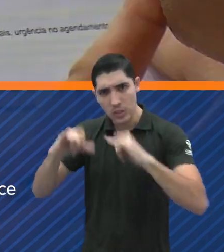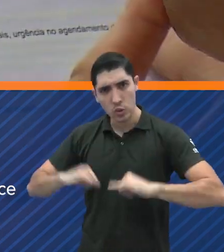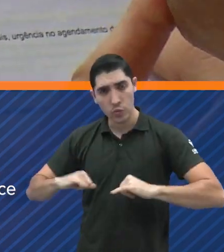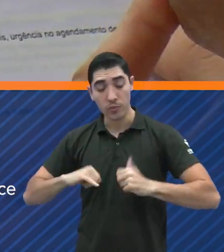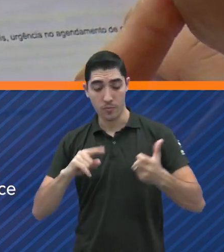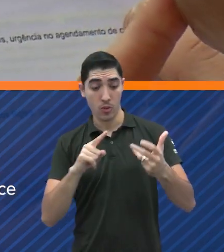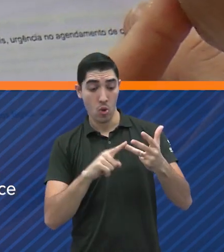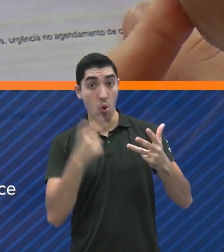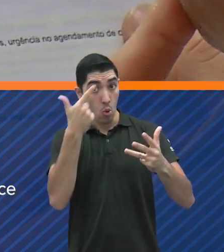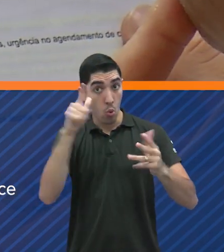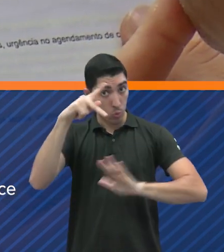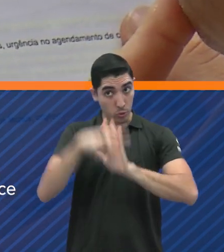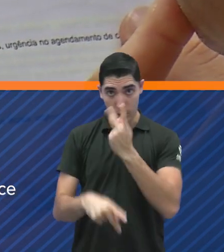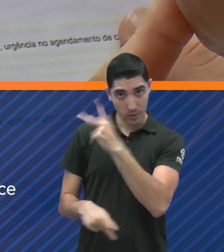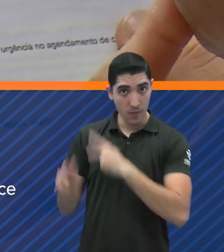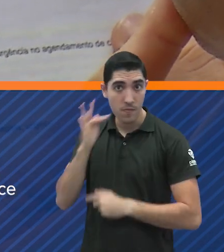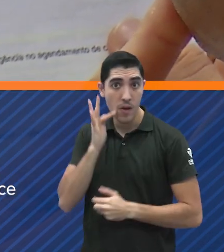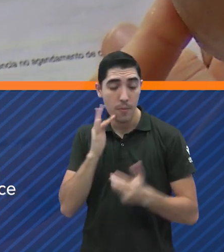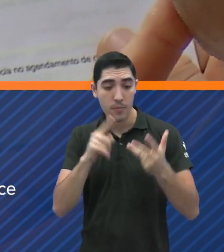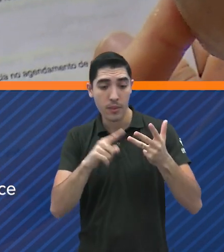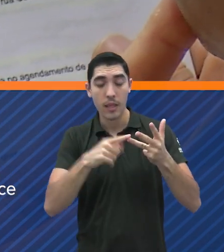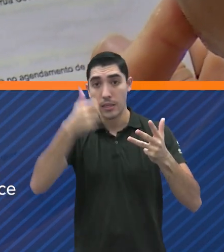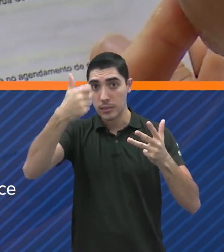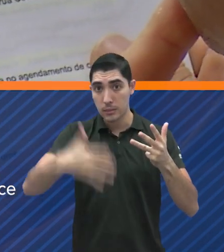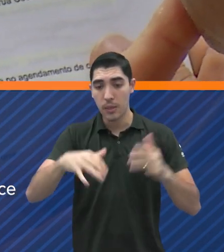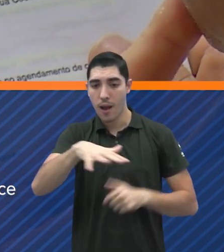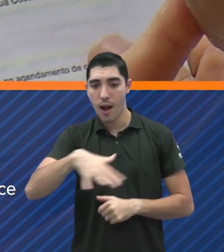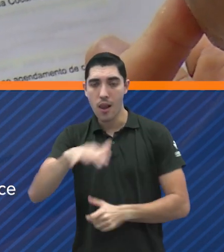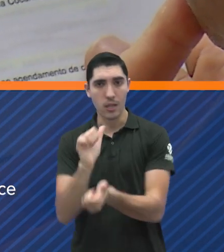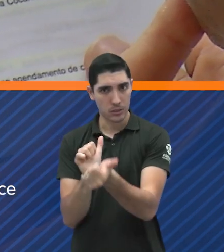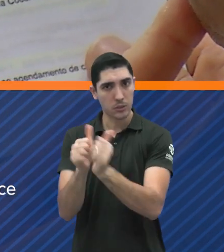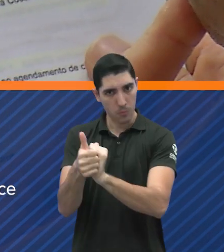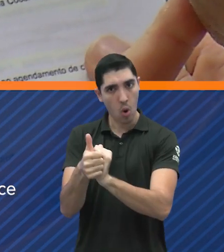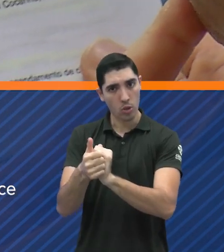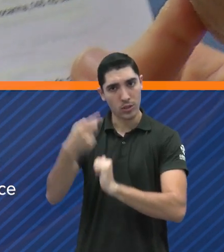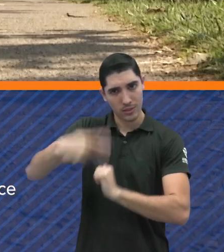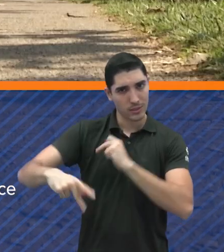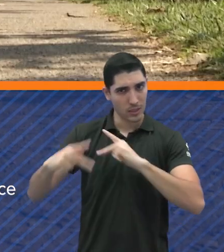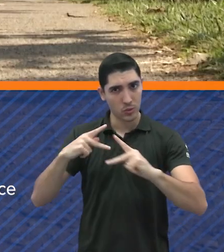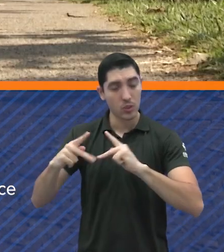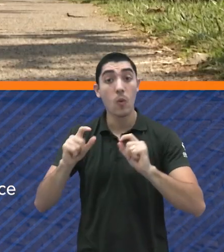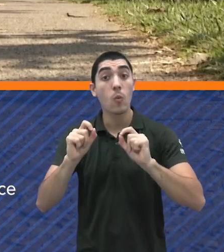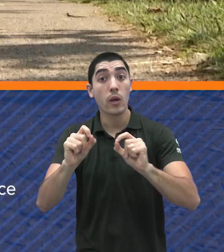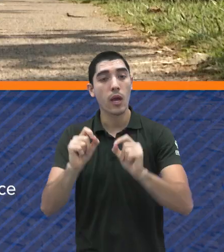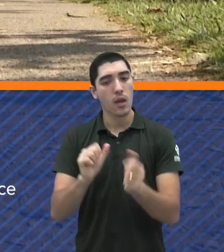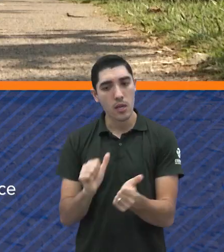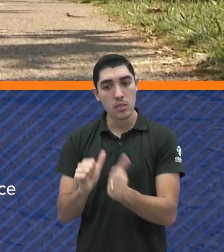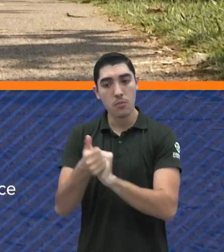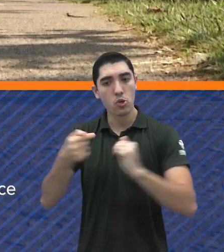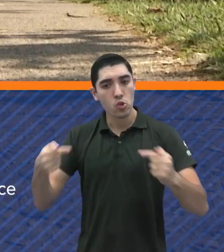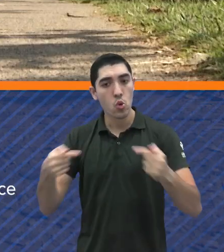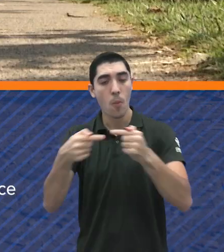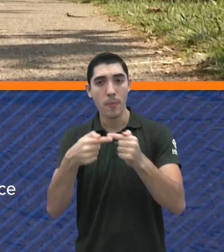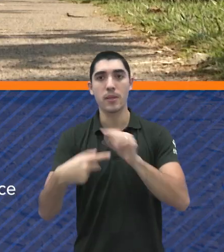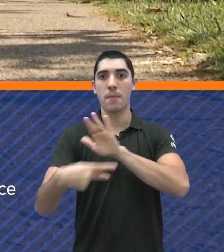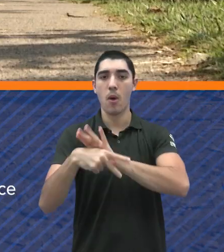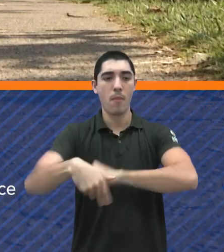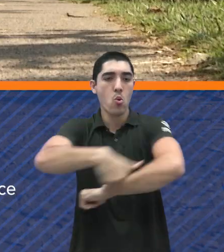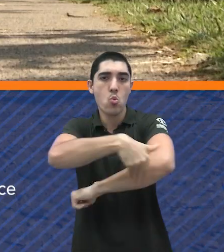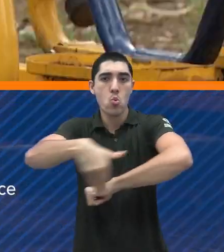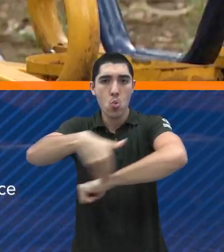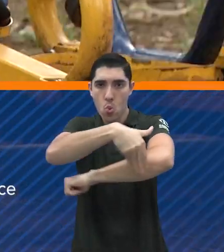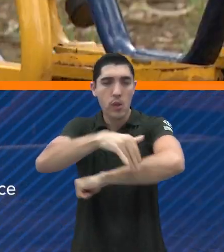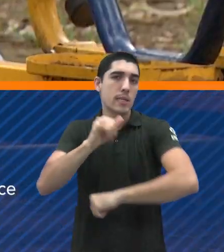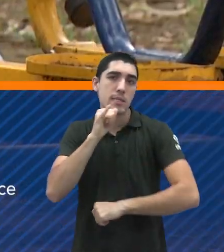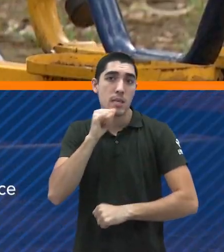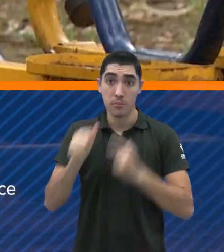pauta. O objetivo é instituir como modalidades esportivas oficiais do município esportes baseados em exercícios de